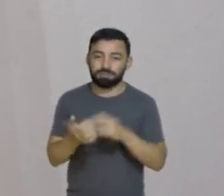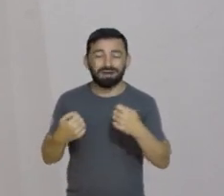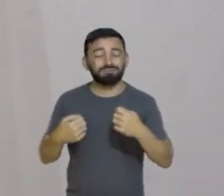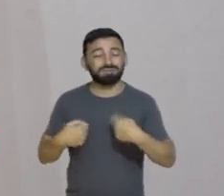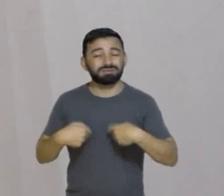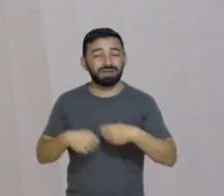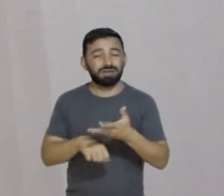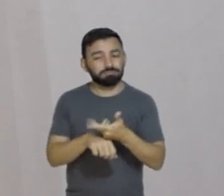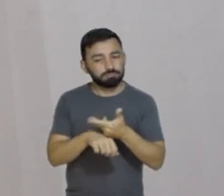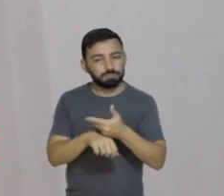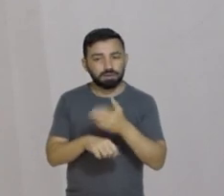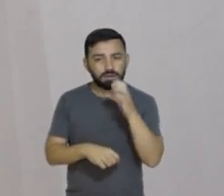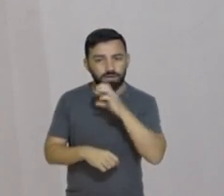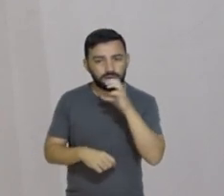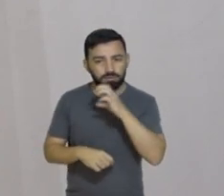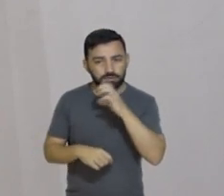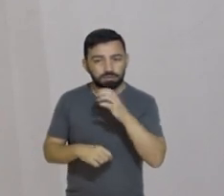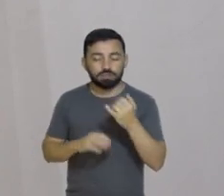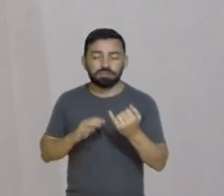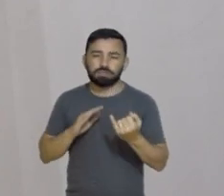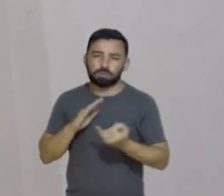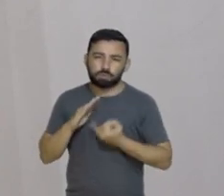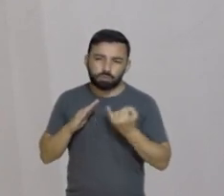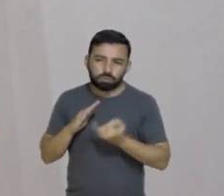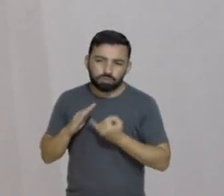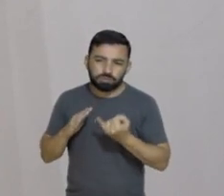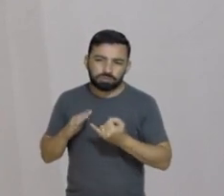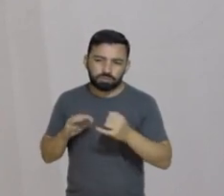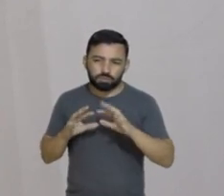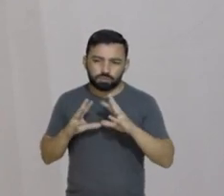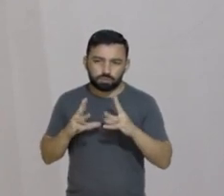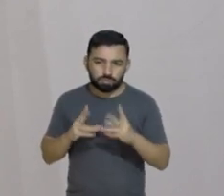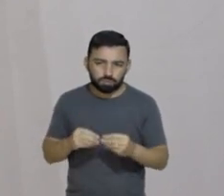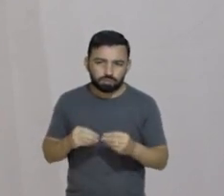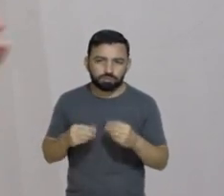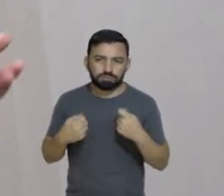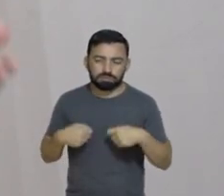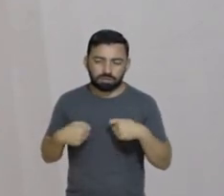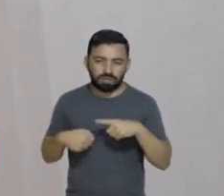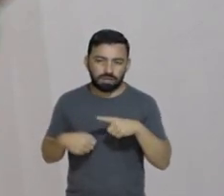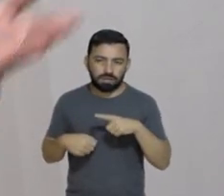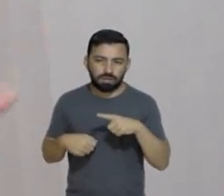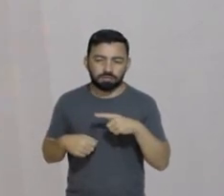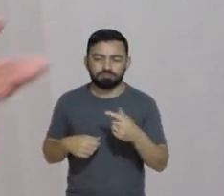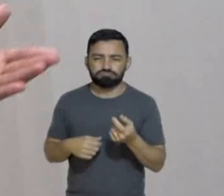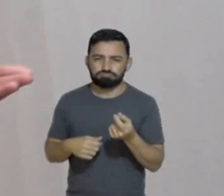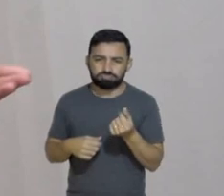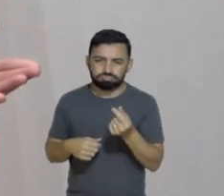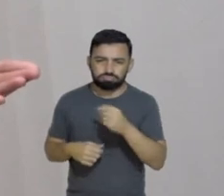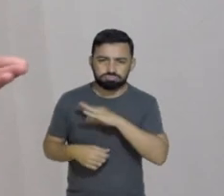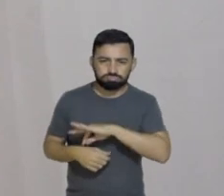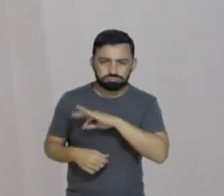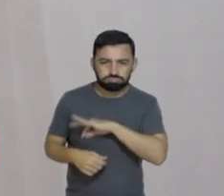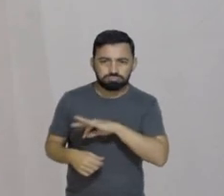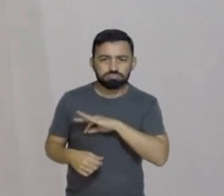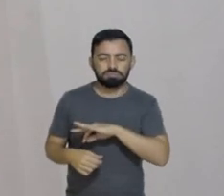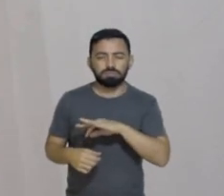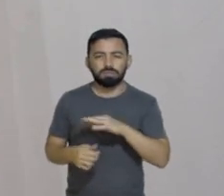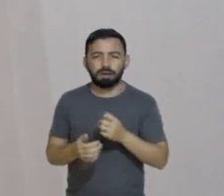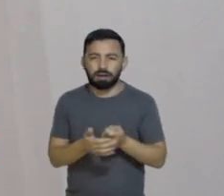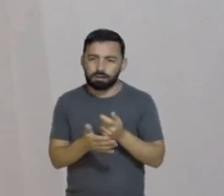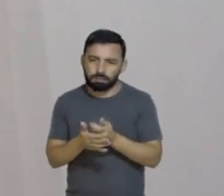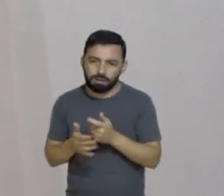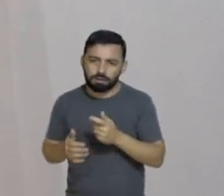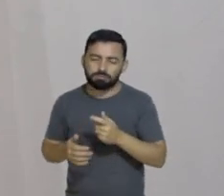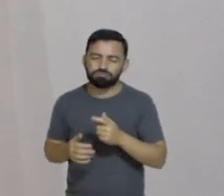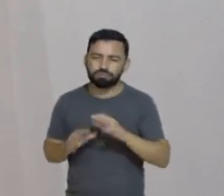celeridade. As indústrias, esse pessoal que gera emprego, renda, que inclusive paga os salários, a remuneração de